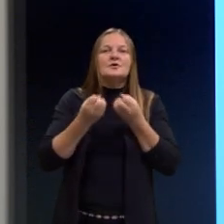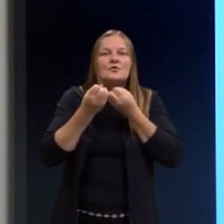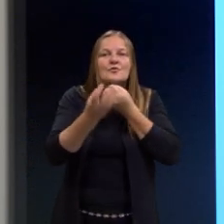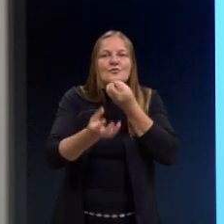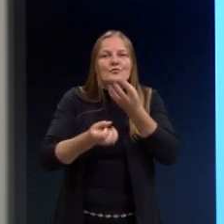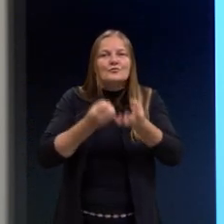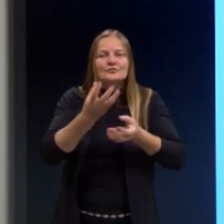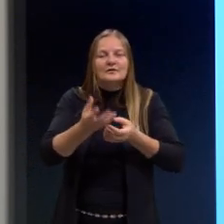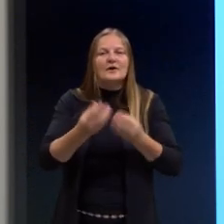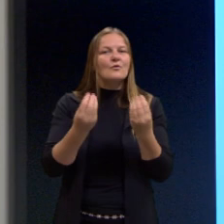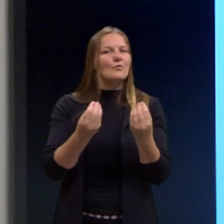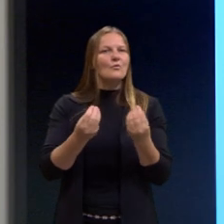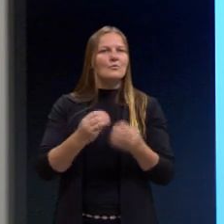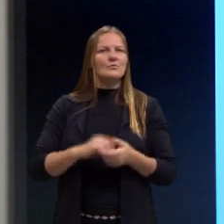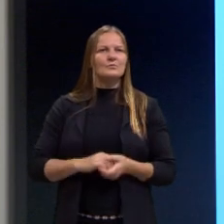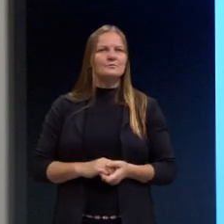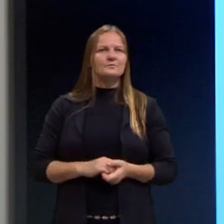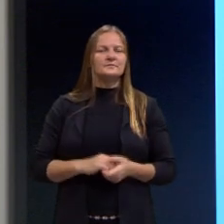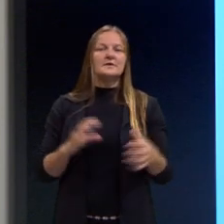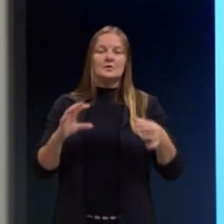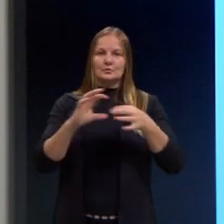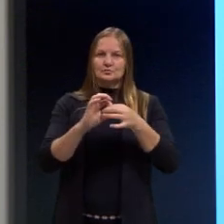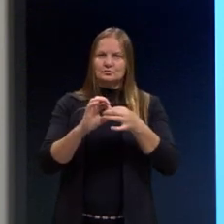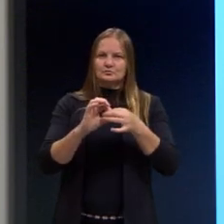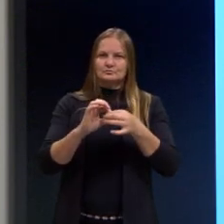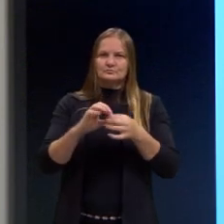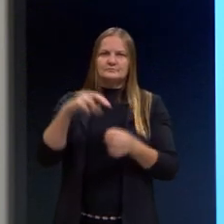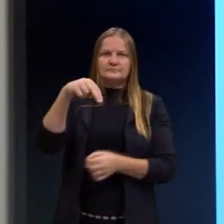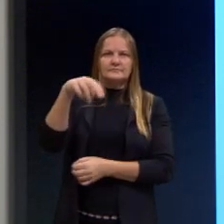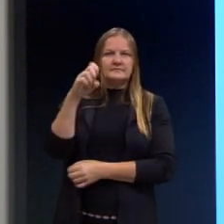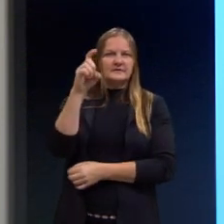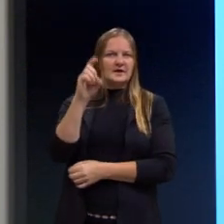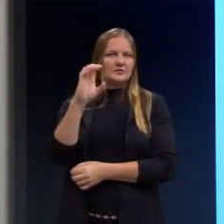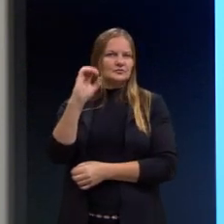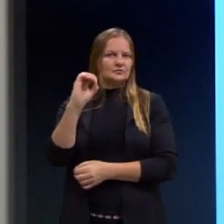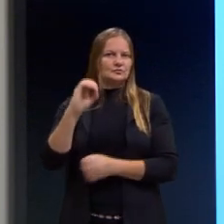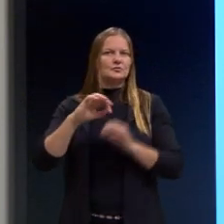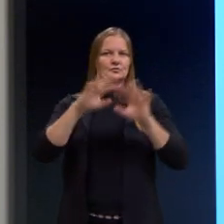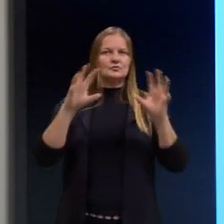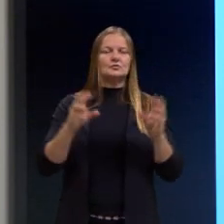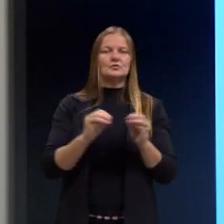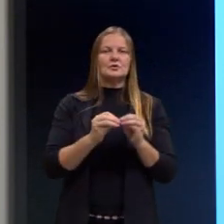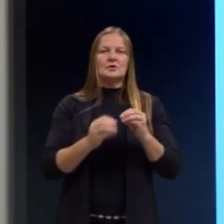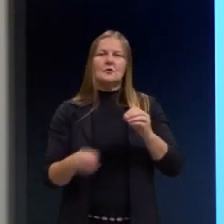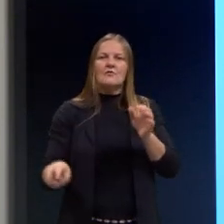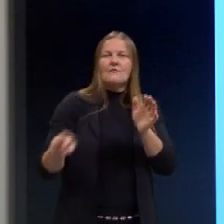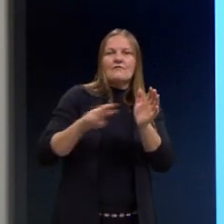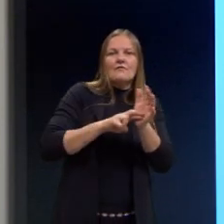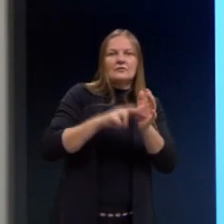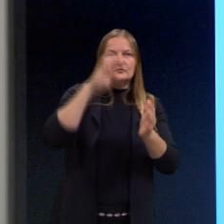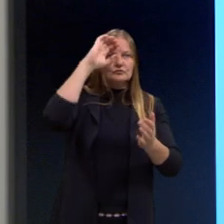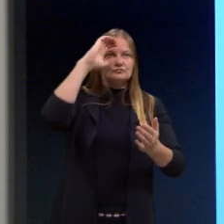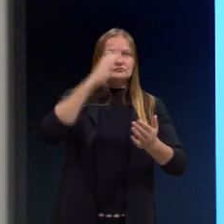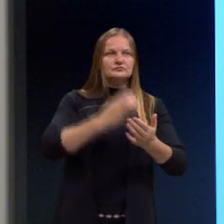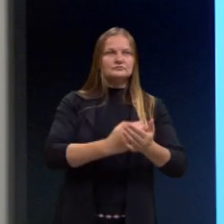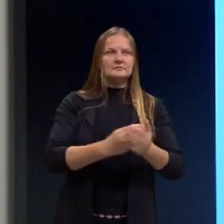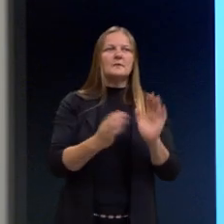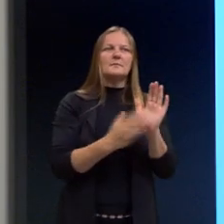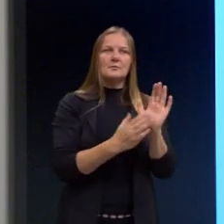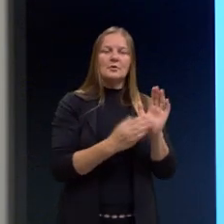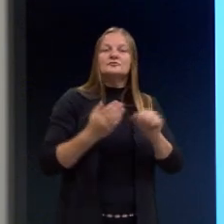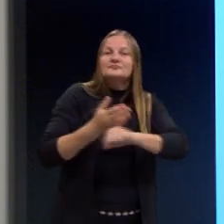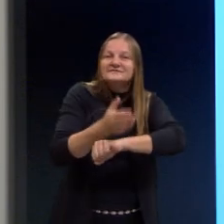contar para isso com os sexos conclusivos retomada da tese e proposta de